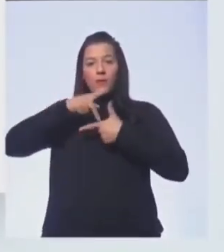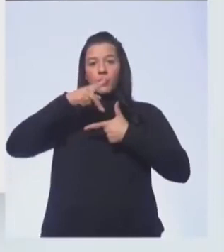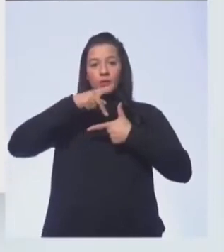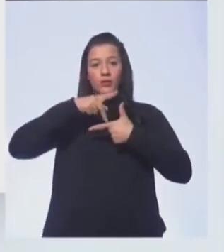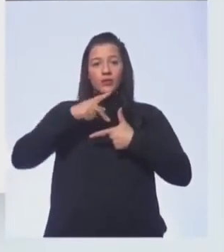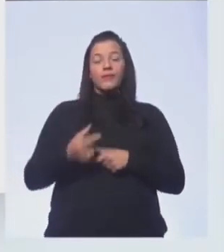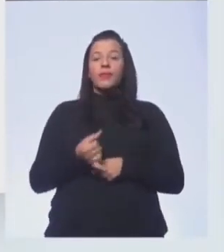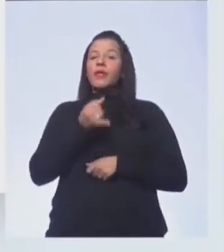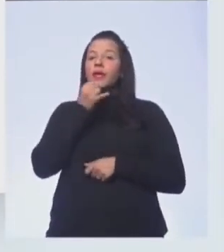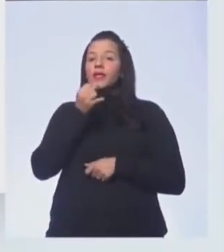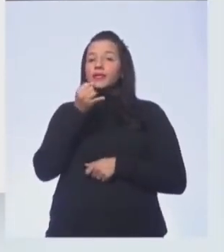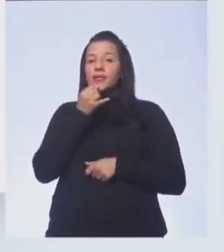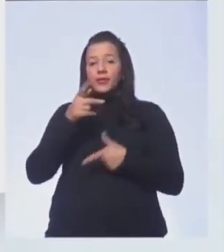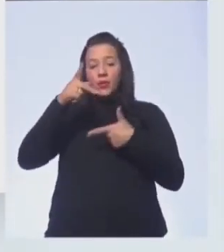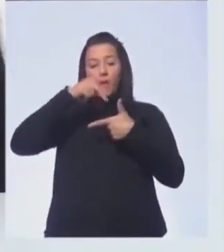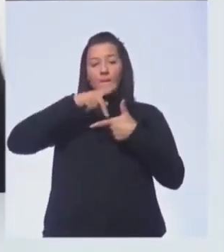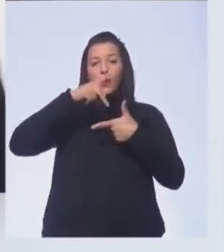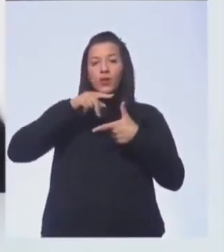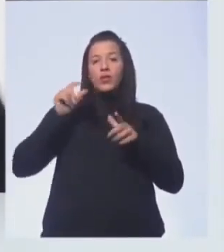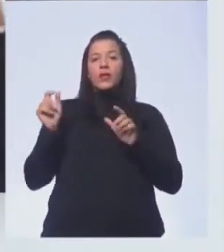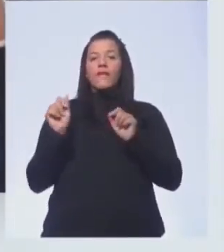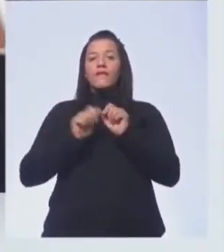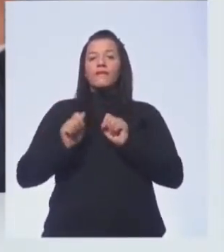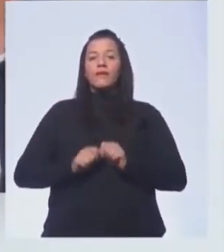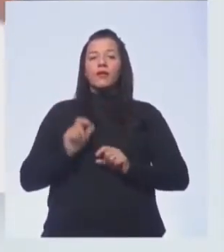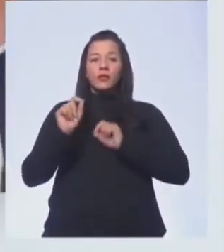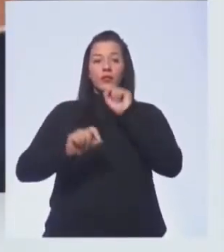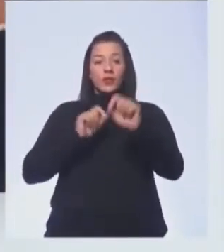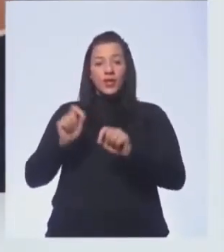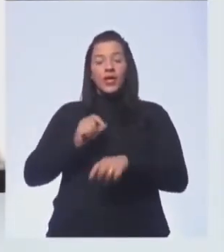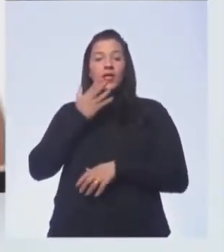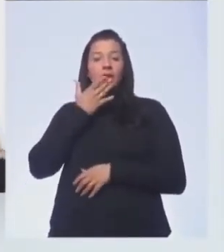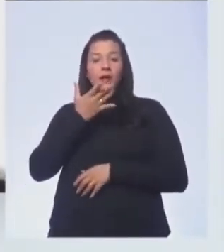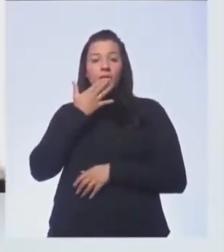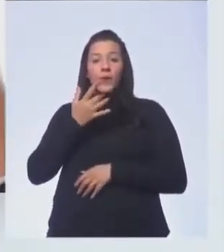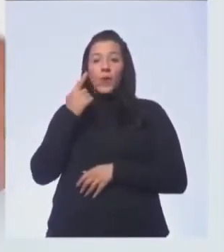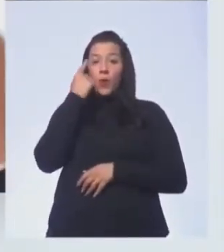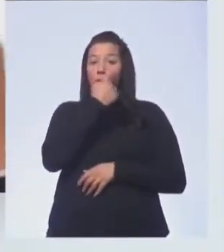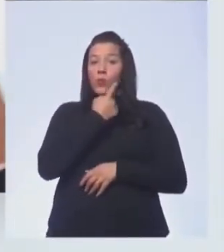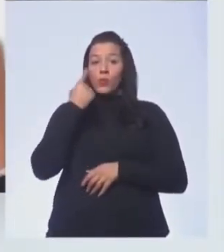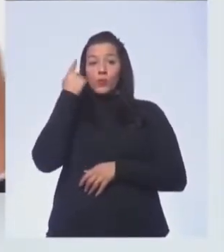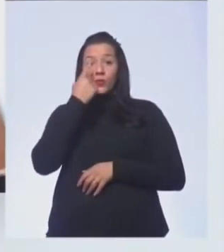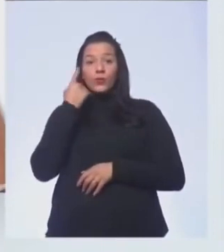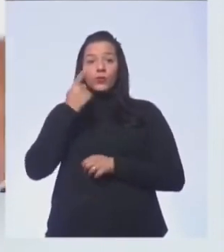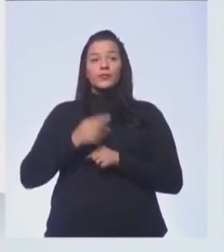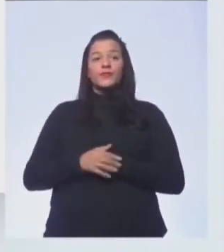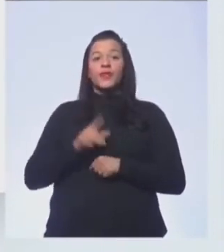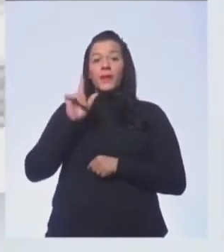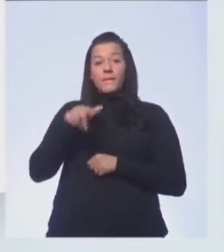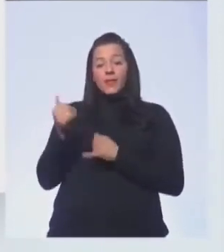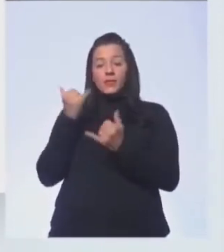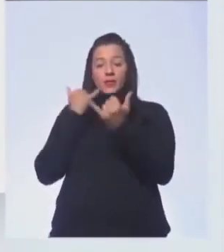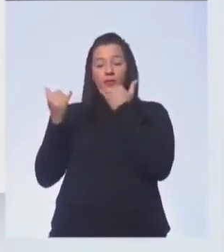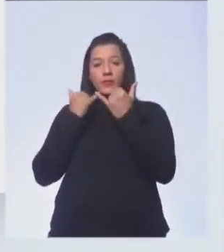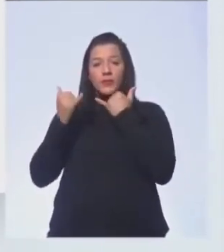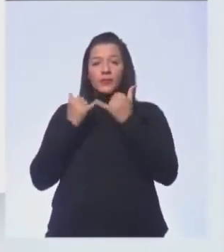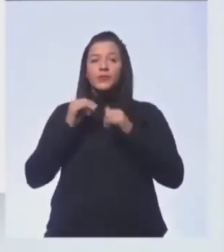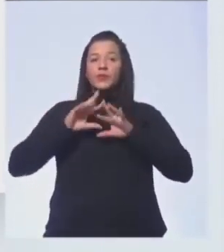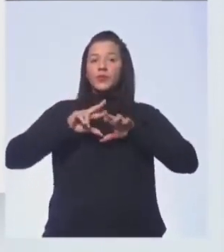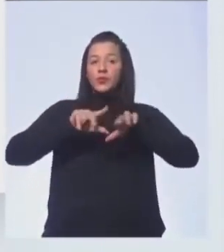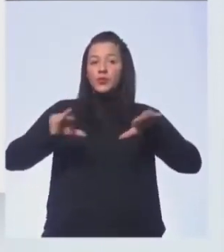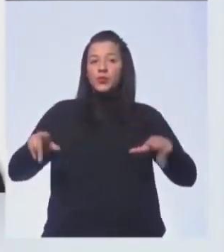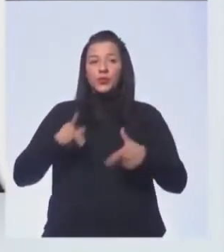Um exemplo do que proteínas fazem é dar cor aos nossos olhos, mas que para essa informação sejam lidas e transformadas